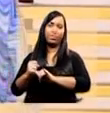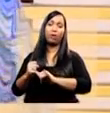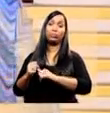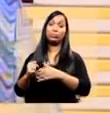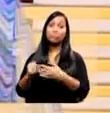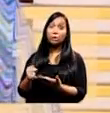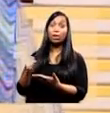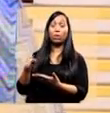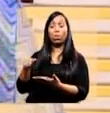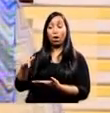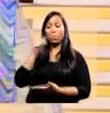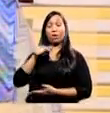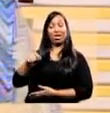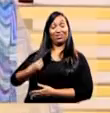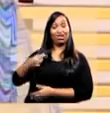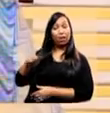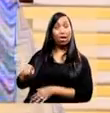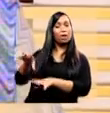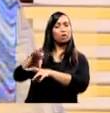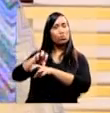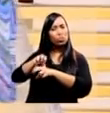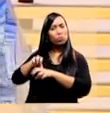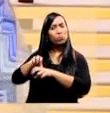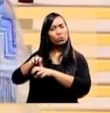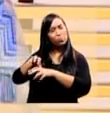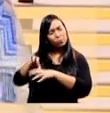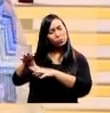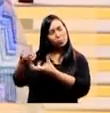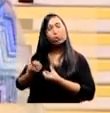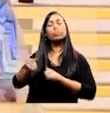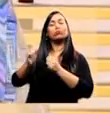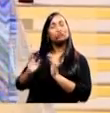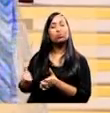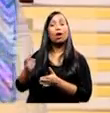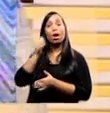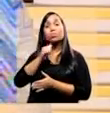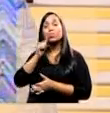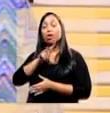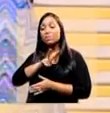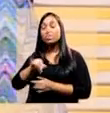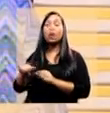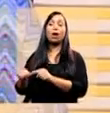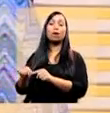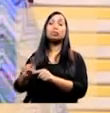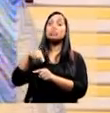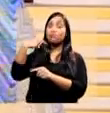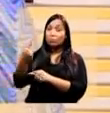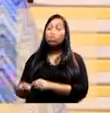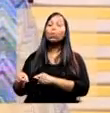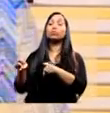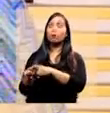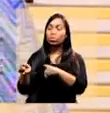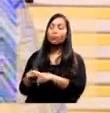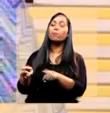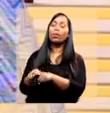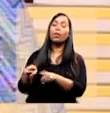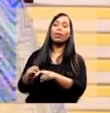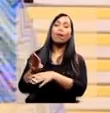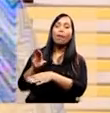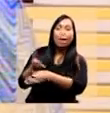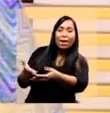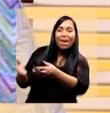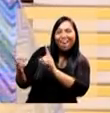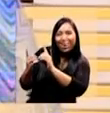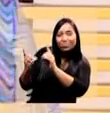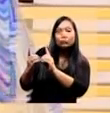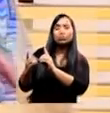né? Então, ela está lá e acolhe, após o acolhimento, a mulher é encaminhada e depois ela também é atendida